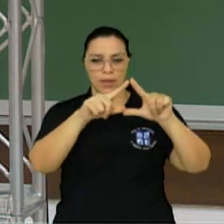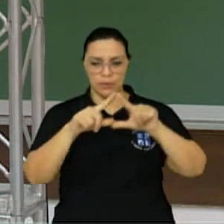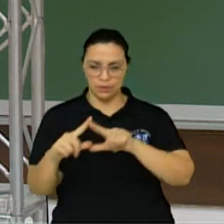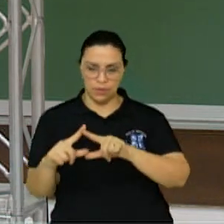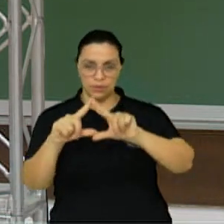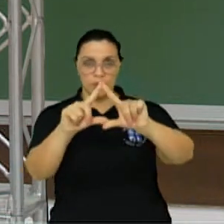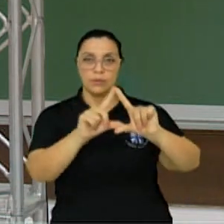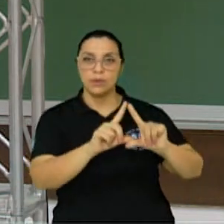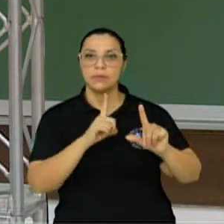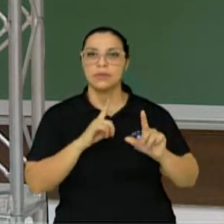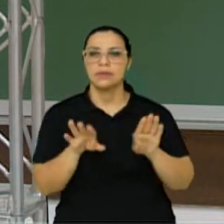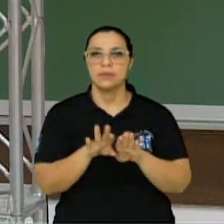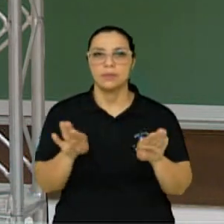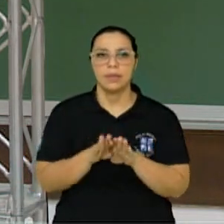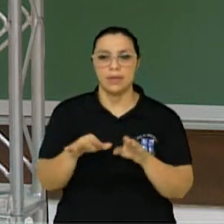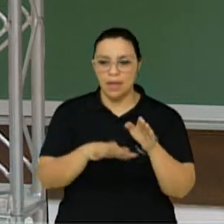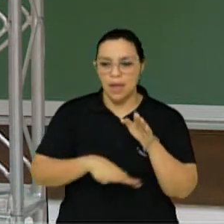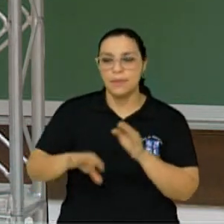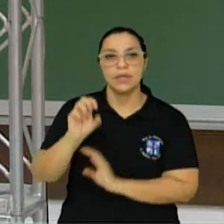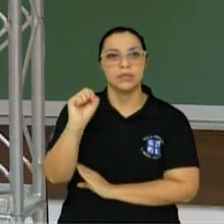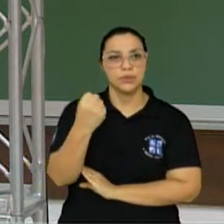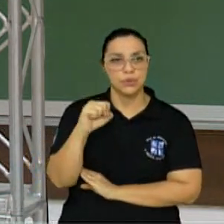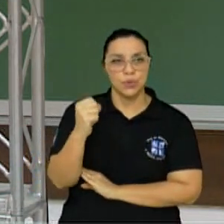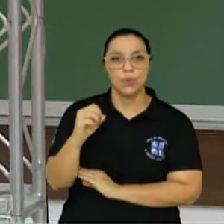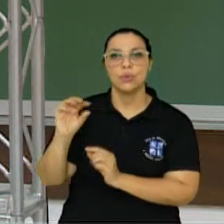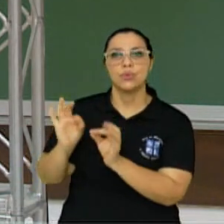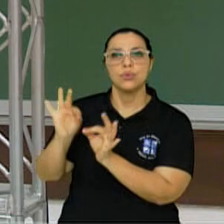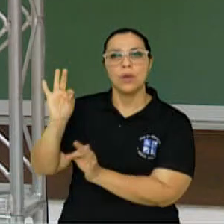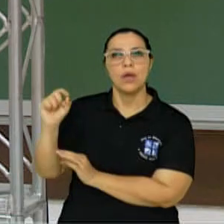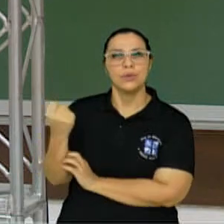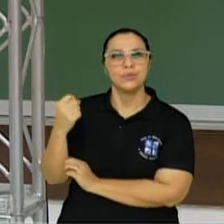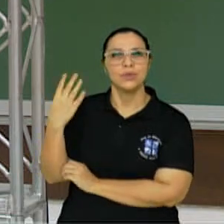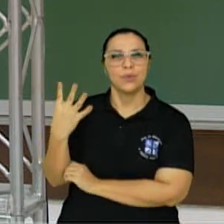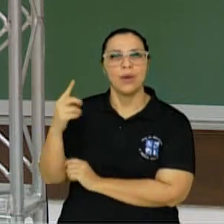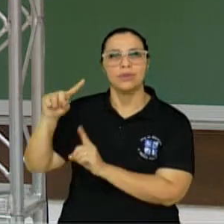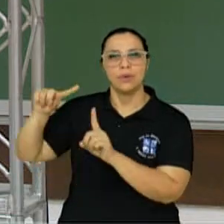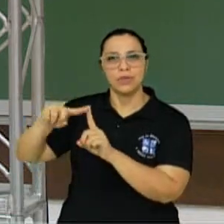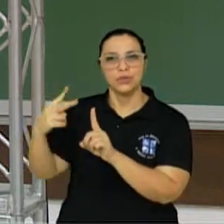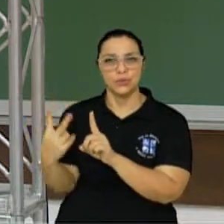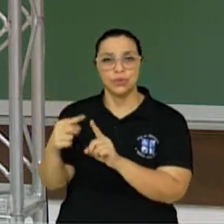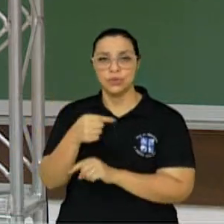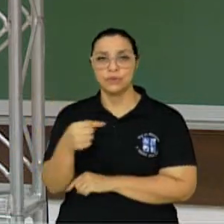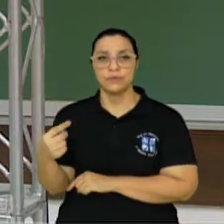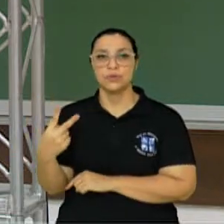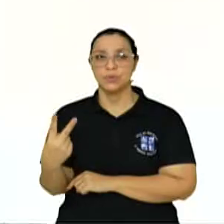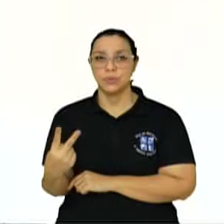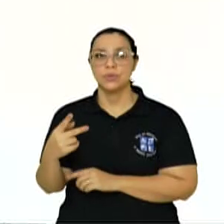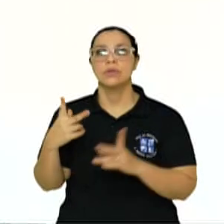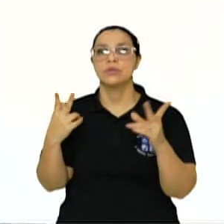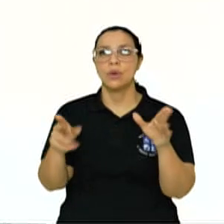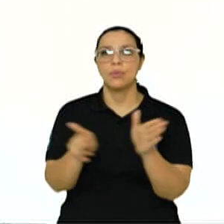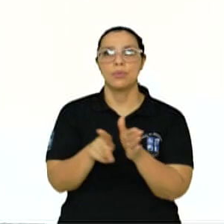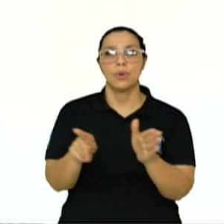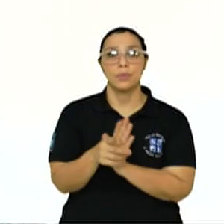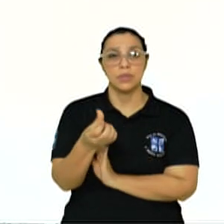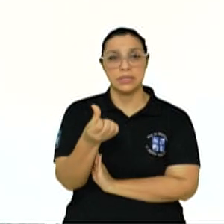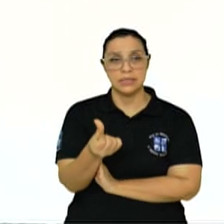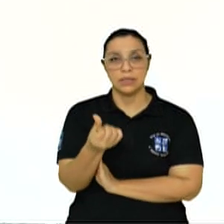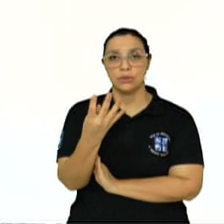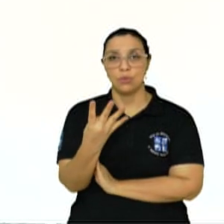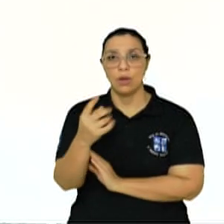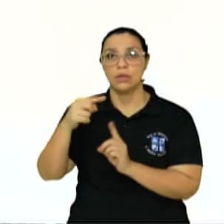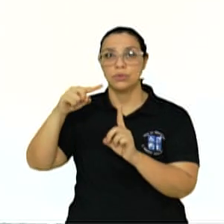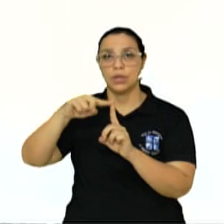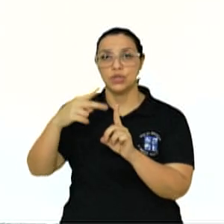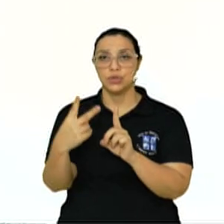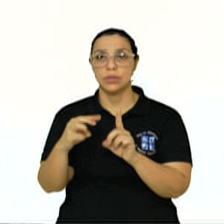iguais. A base é 8, a altura, multiplicando eu terei que a nossa área lateral é 64 raiz